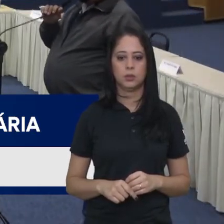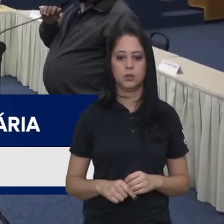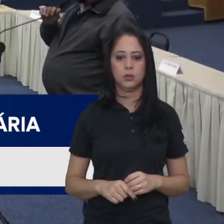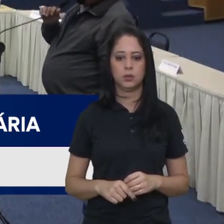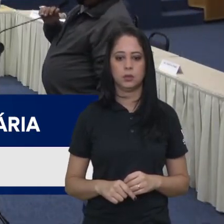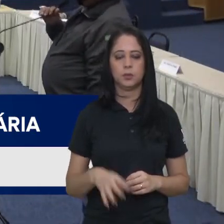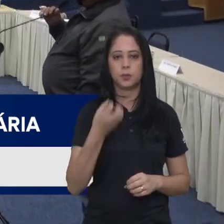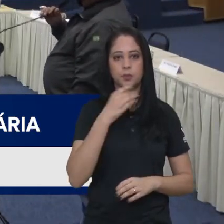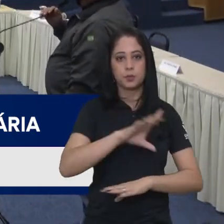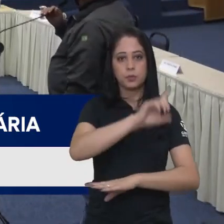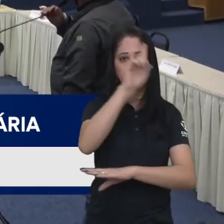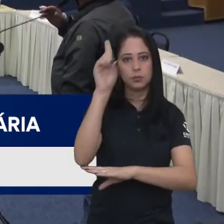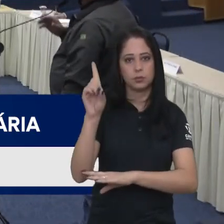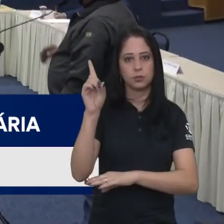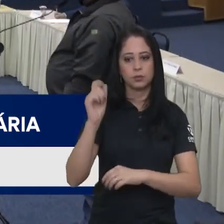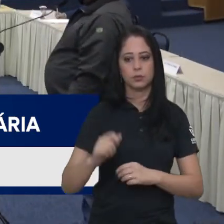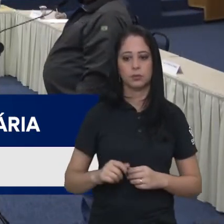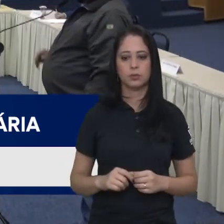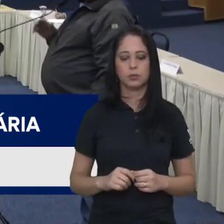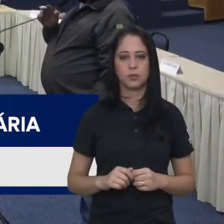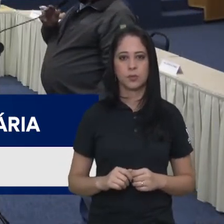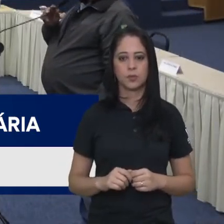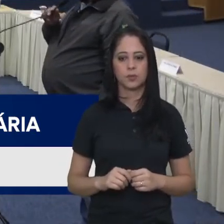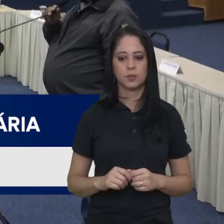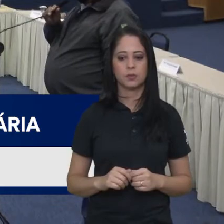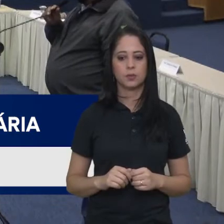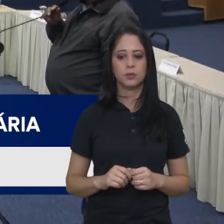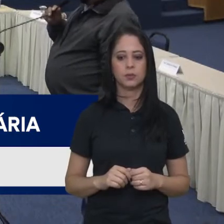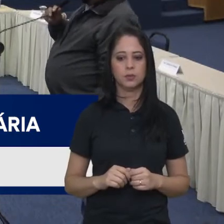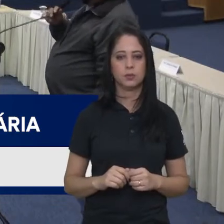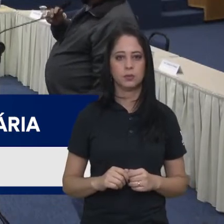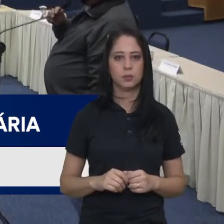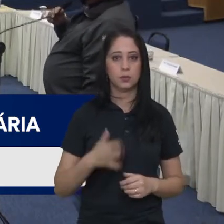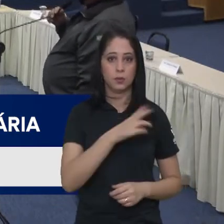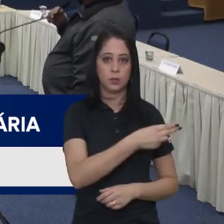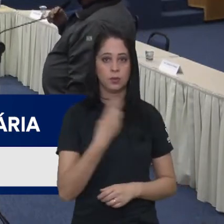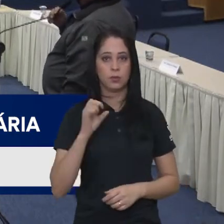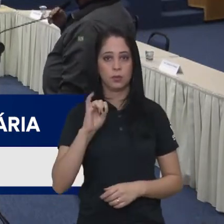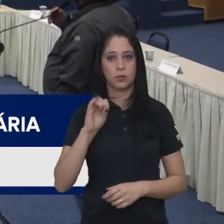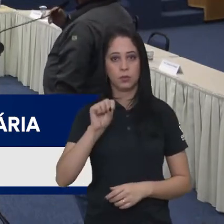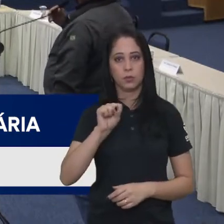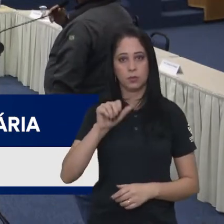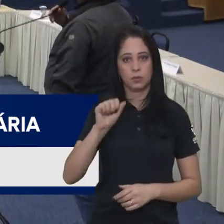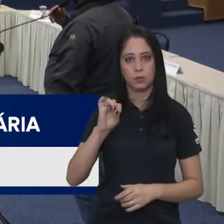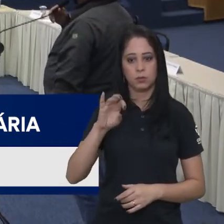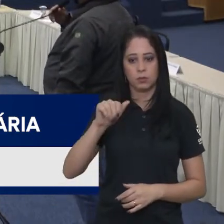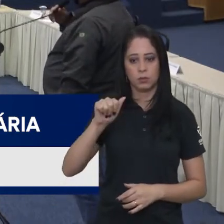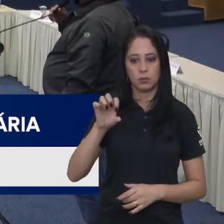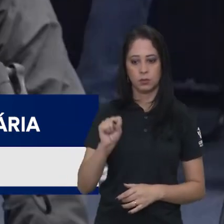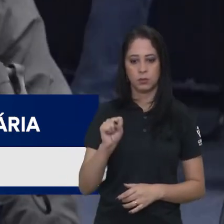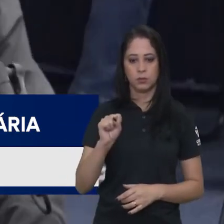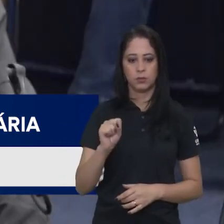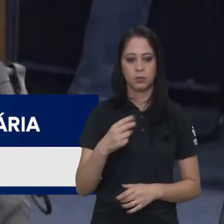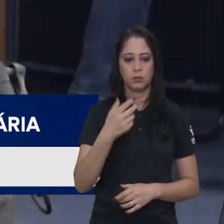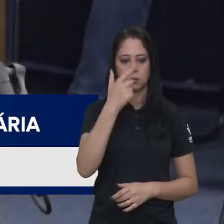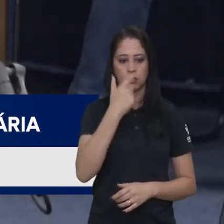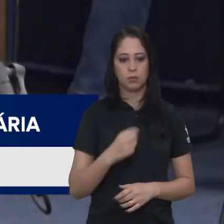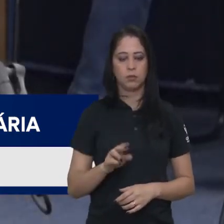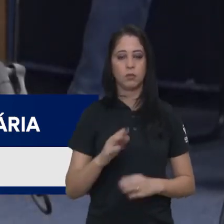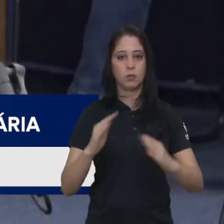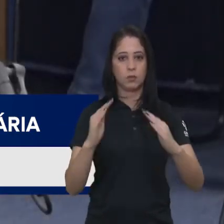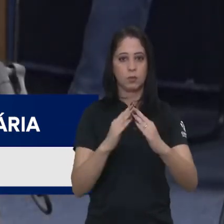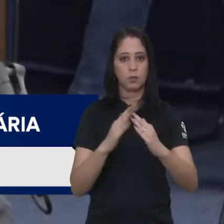Bom dia a todos. Meu nome é Isaías do Nascimento Rodrigues, sou morador ali do